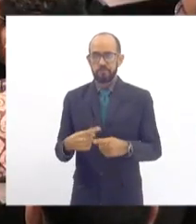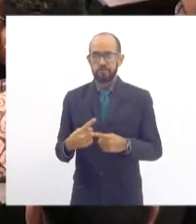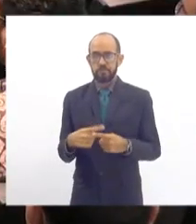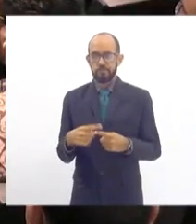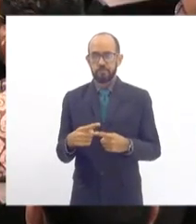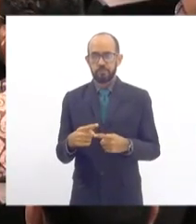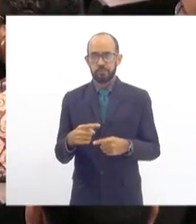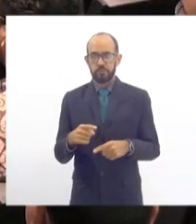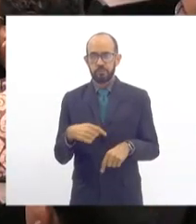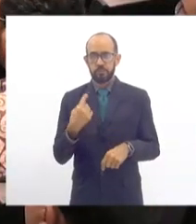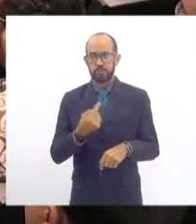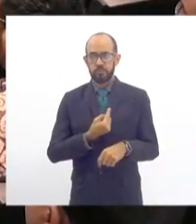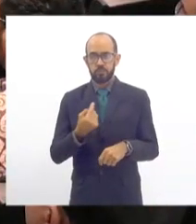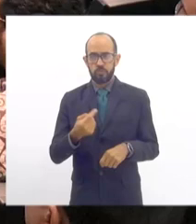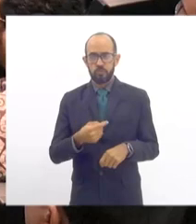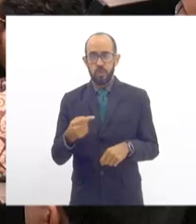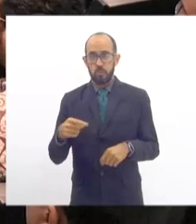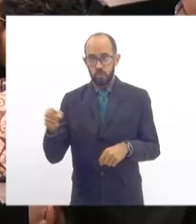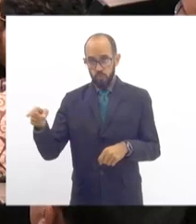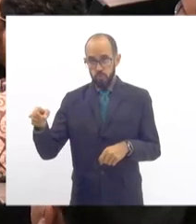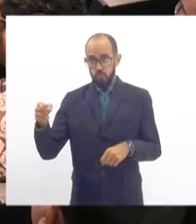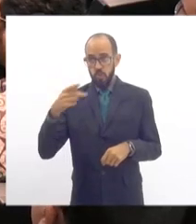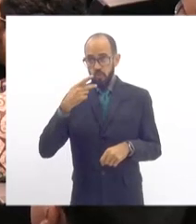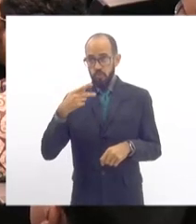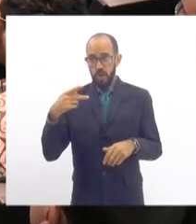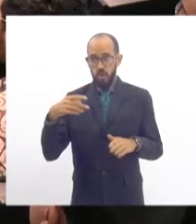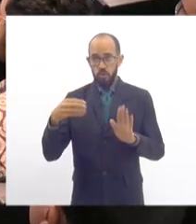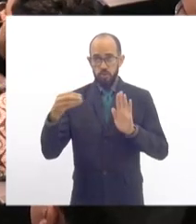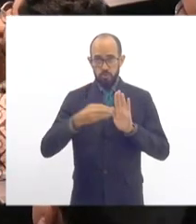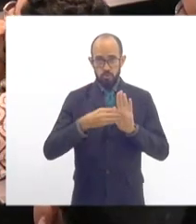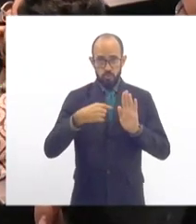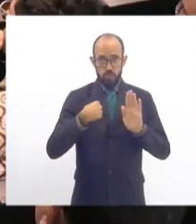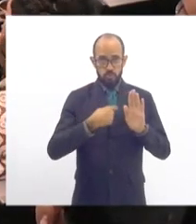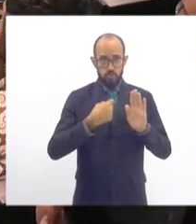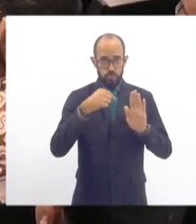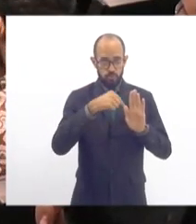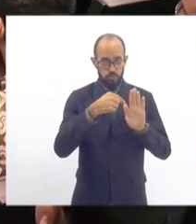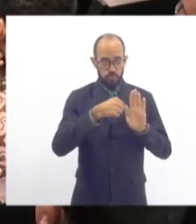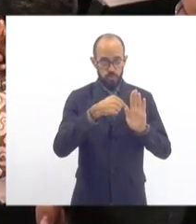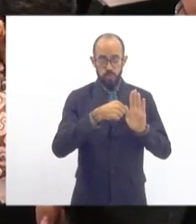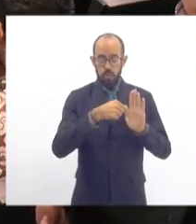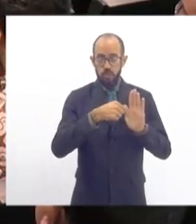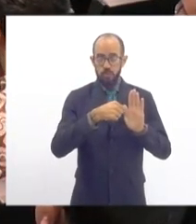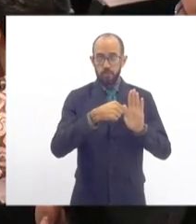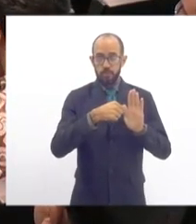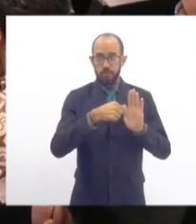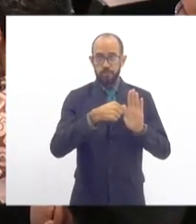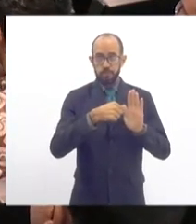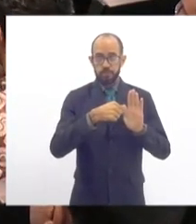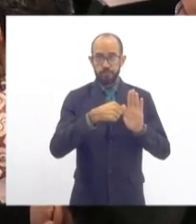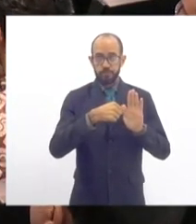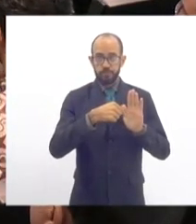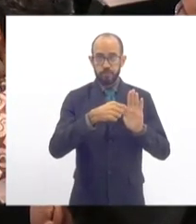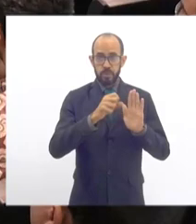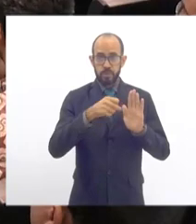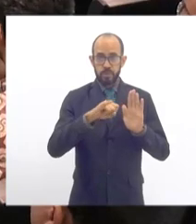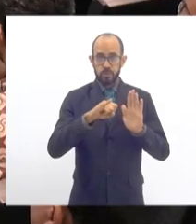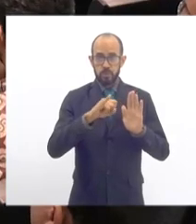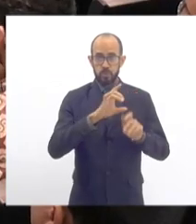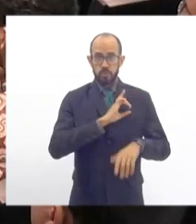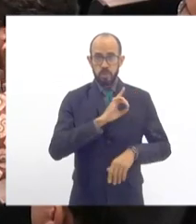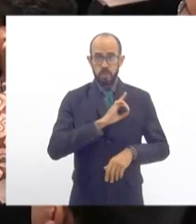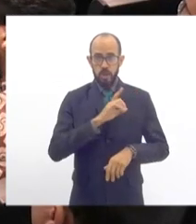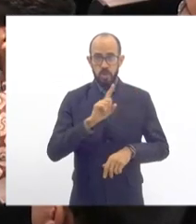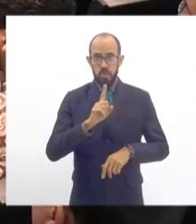gente, o senhor cita aqui que, se o Detran ele não